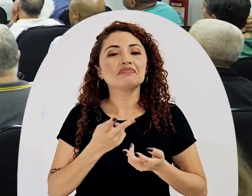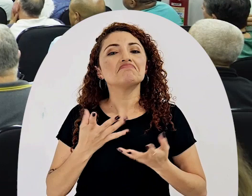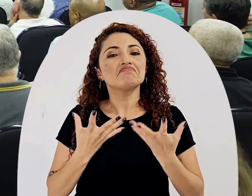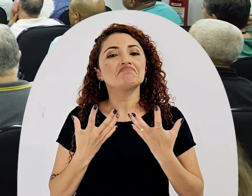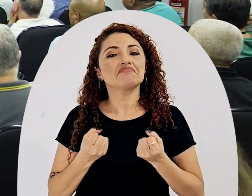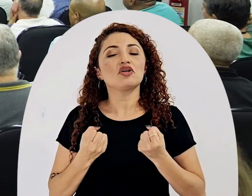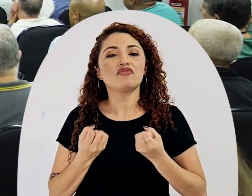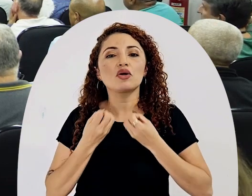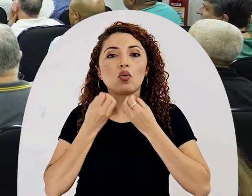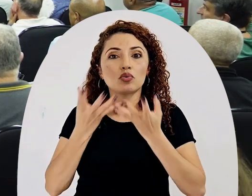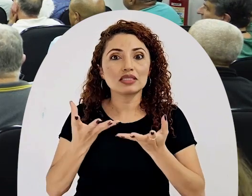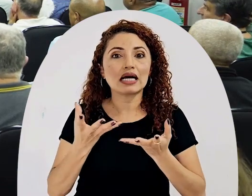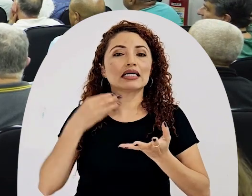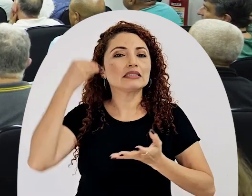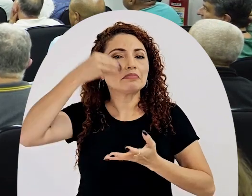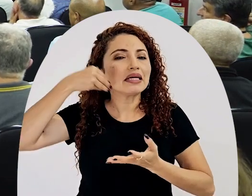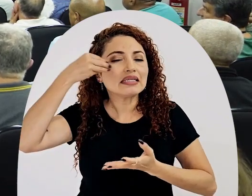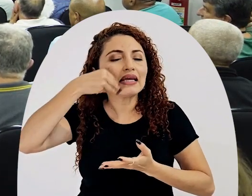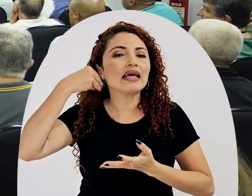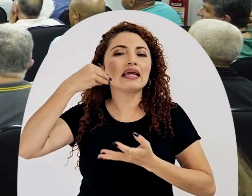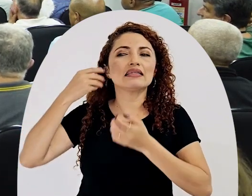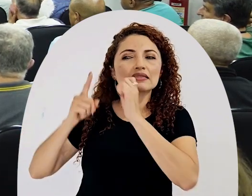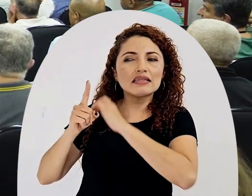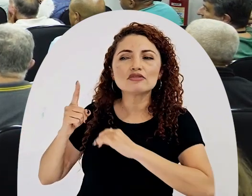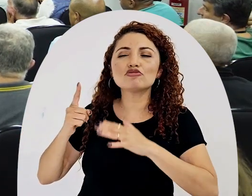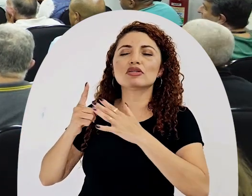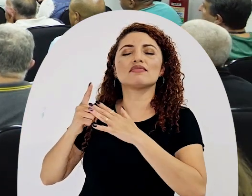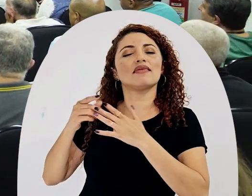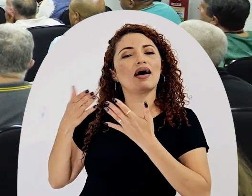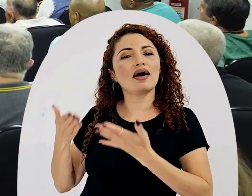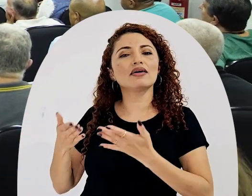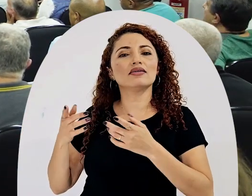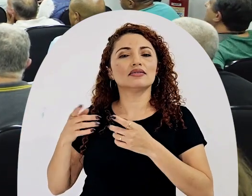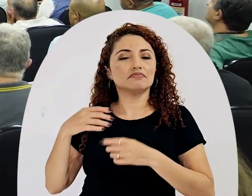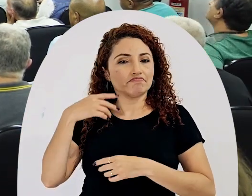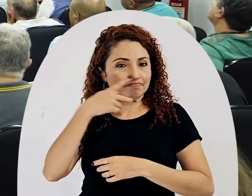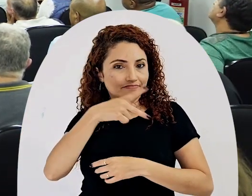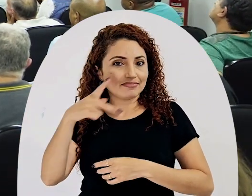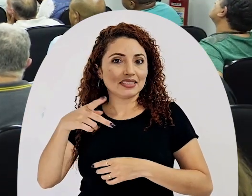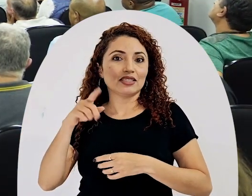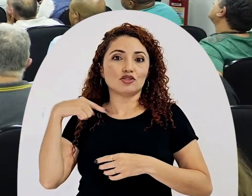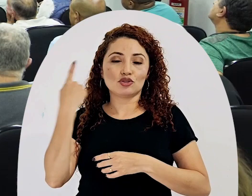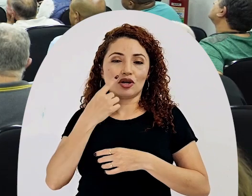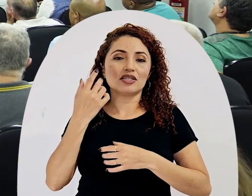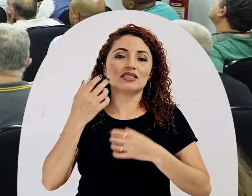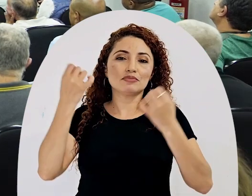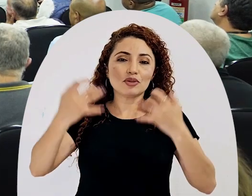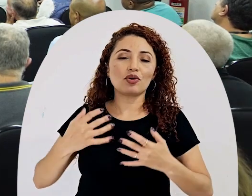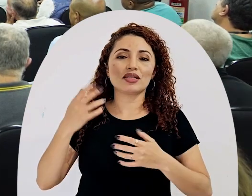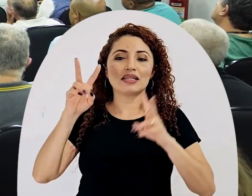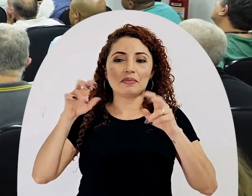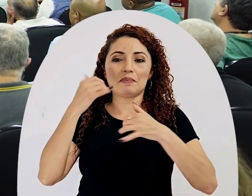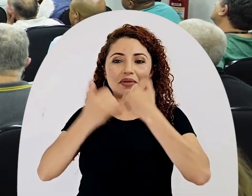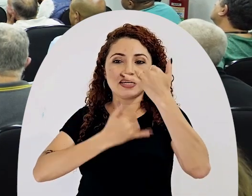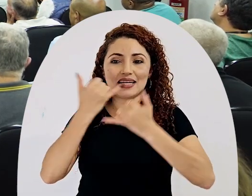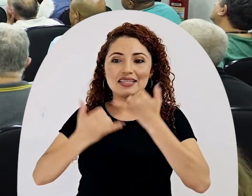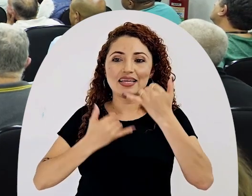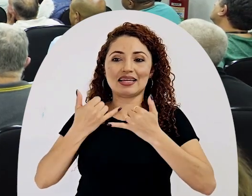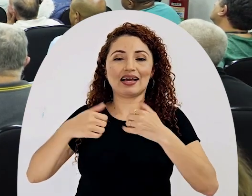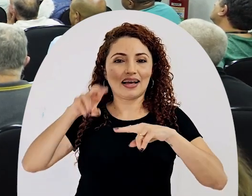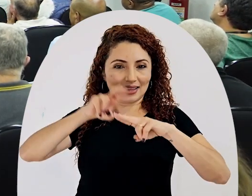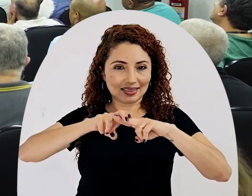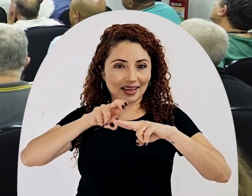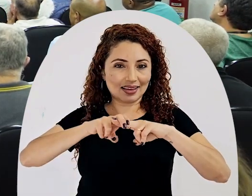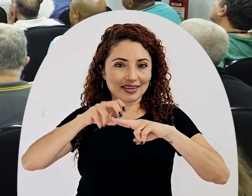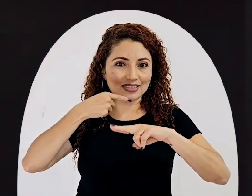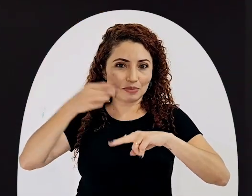na sociedade. A gente falou, né, sobre a brincadeira da cadeira da semana passada. Lembra que a gente tinha um objeto na frente?